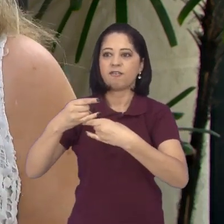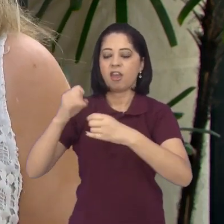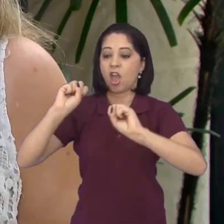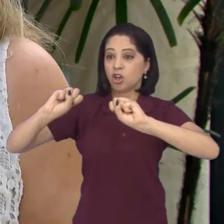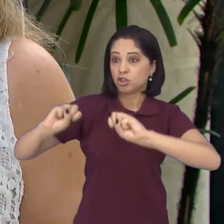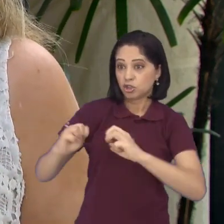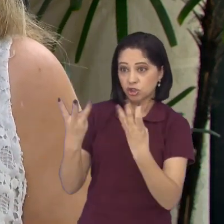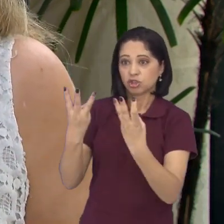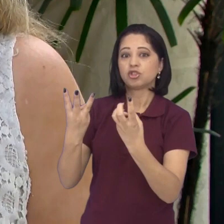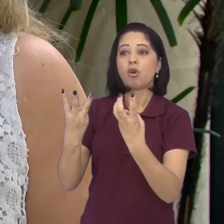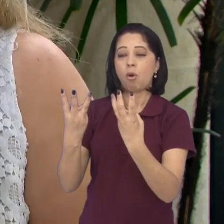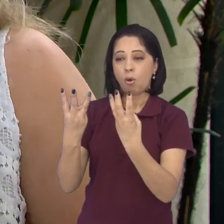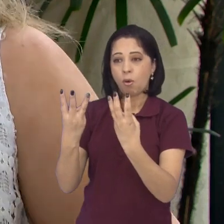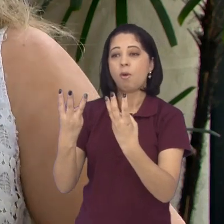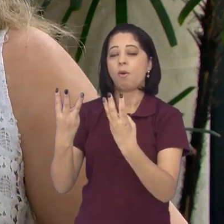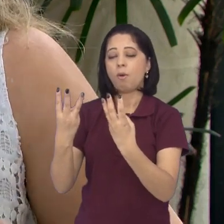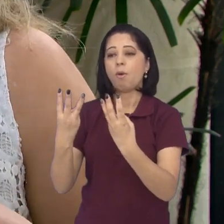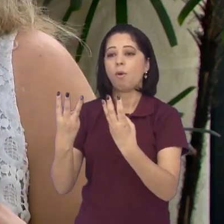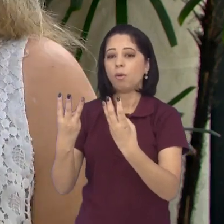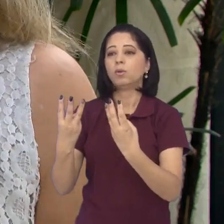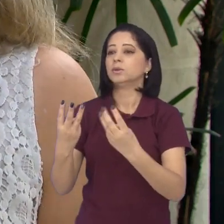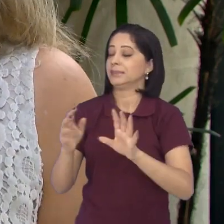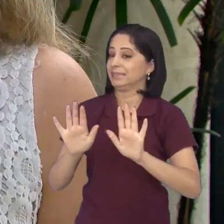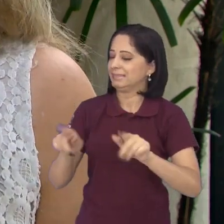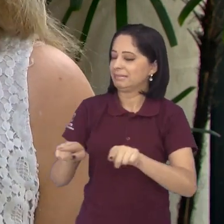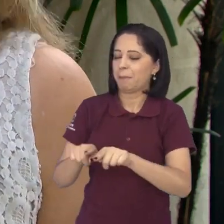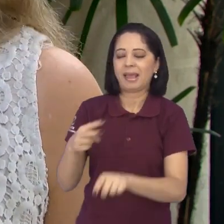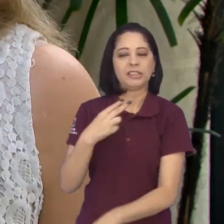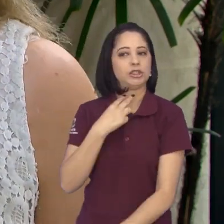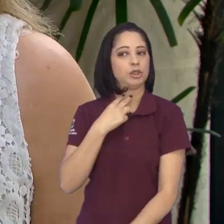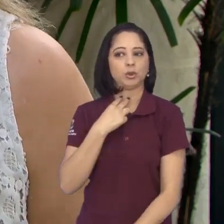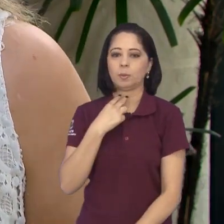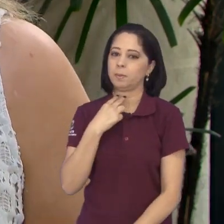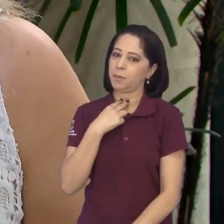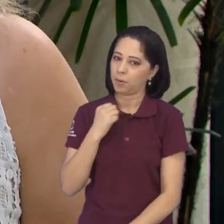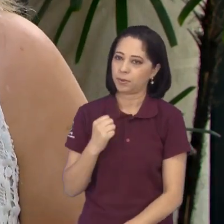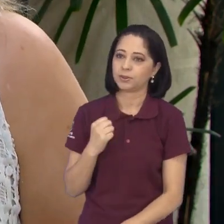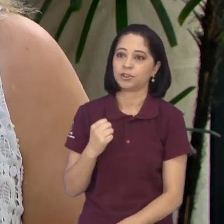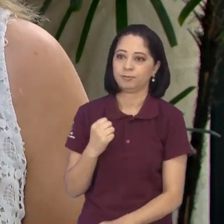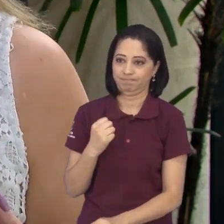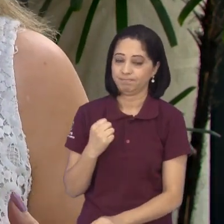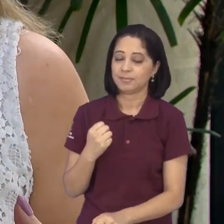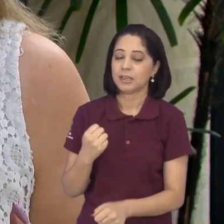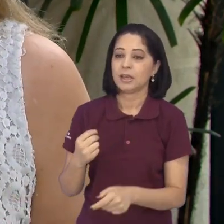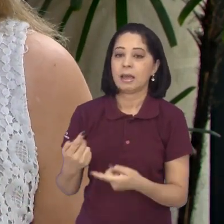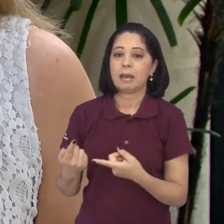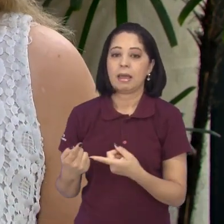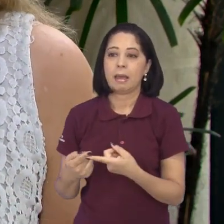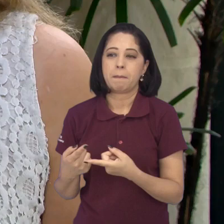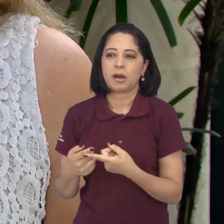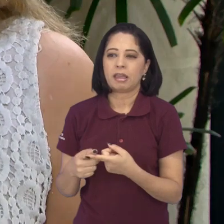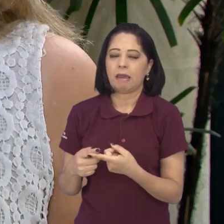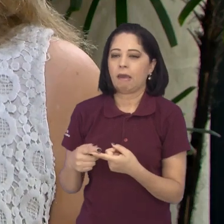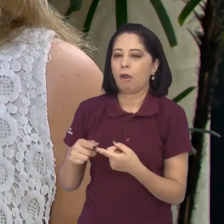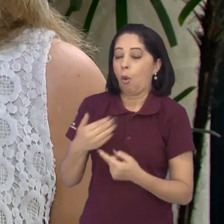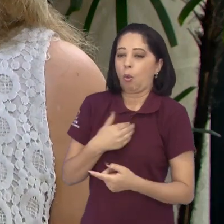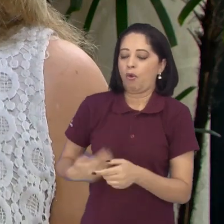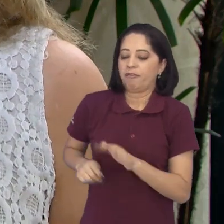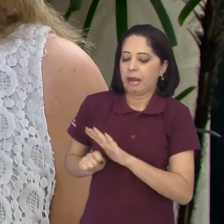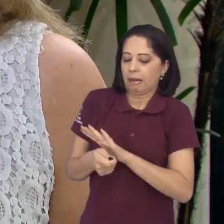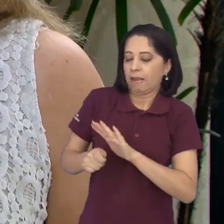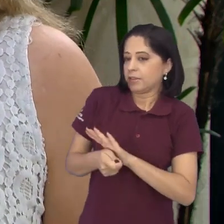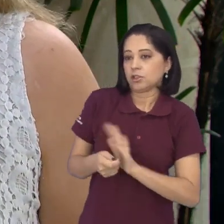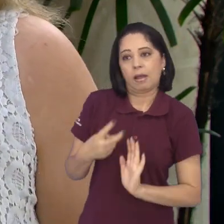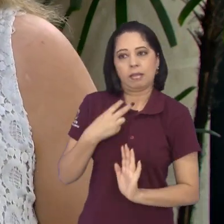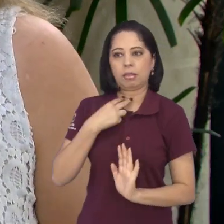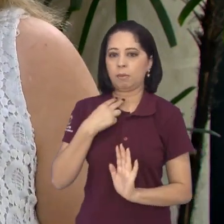pela internet que tem toda uma disciplina de que o poder público não pode custear, de que